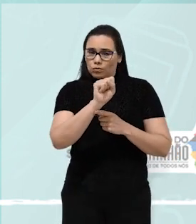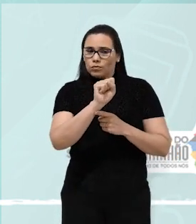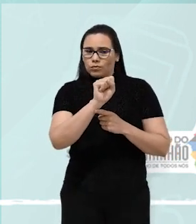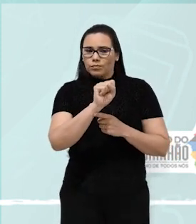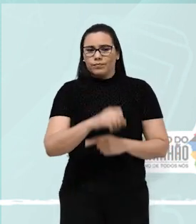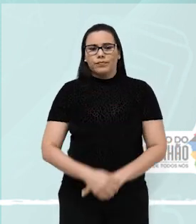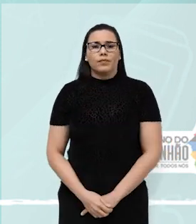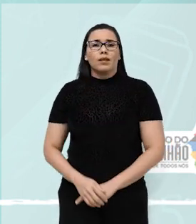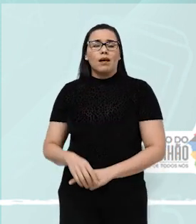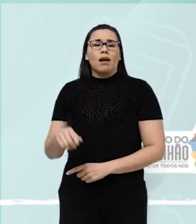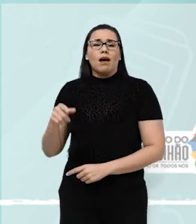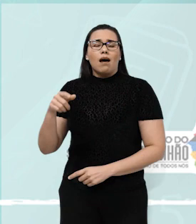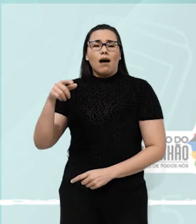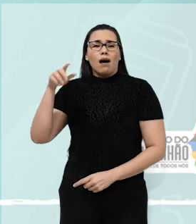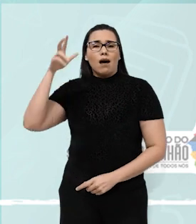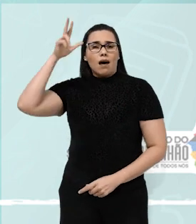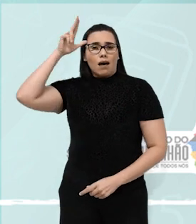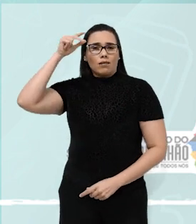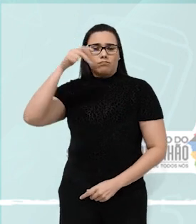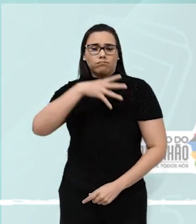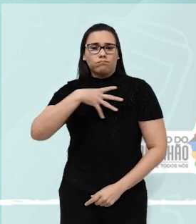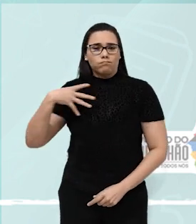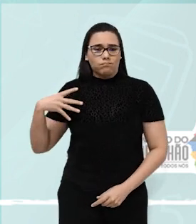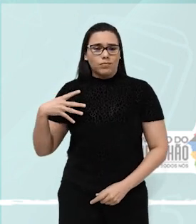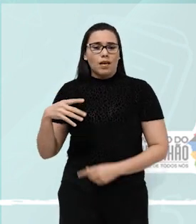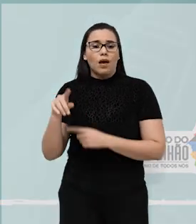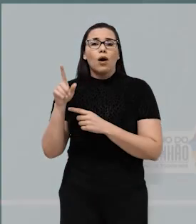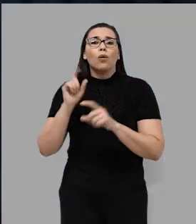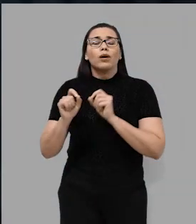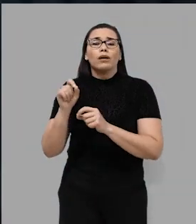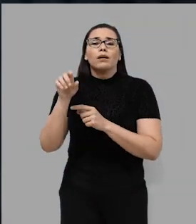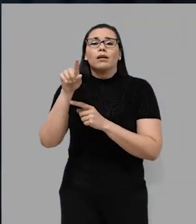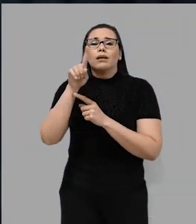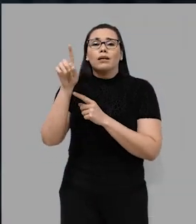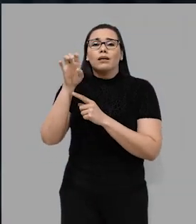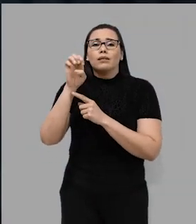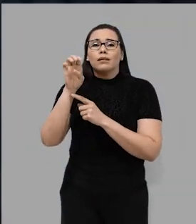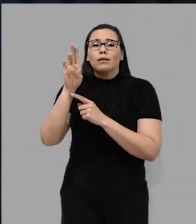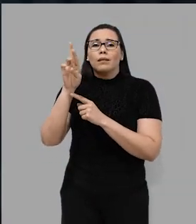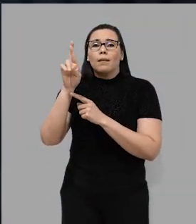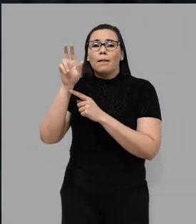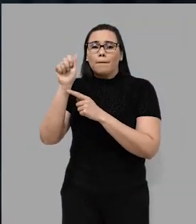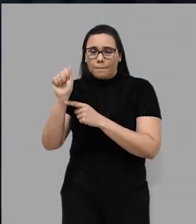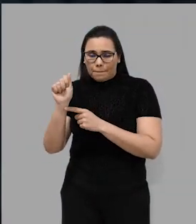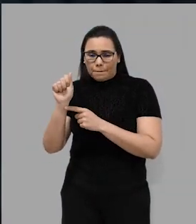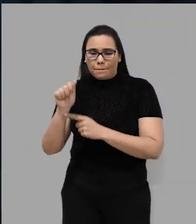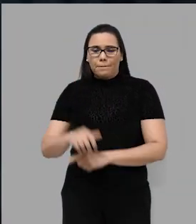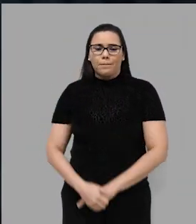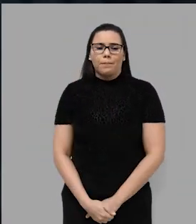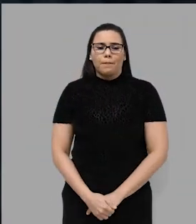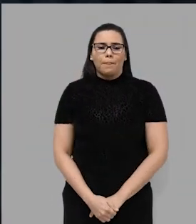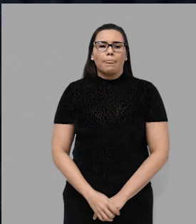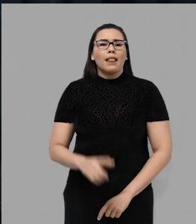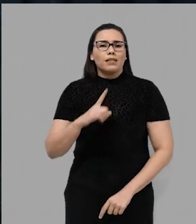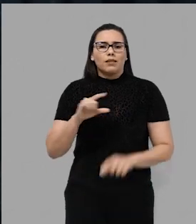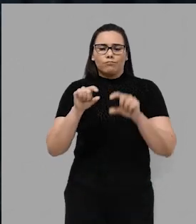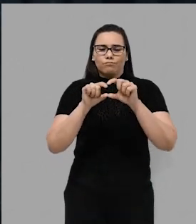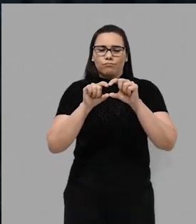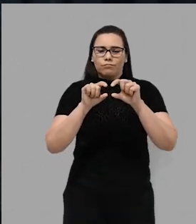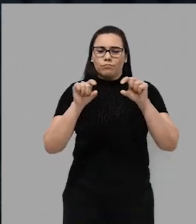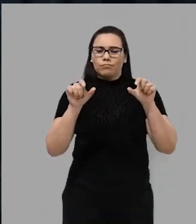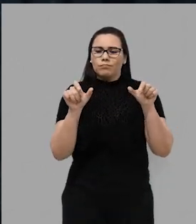espécie Equus zebra. Então, esses dois indivíduos estão partindo de um mesmo nó. Então, isso significa que